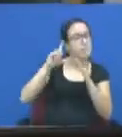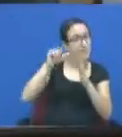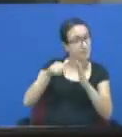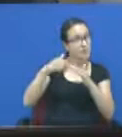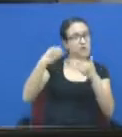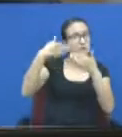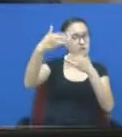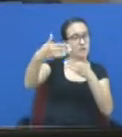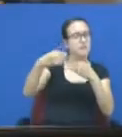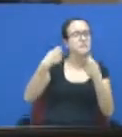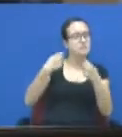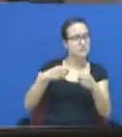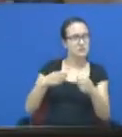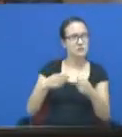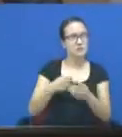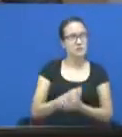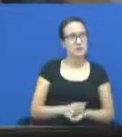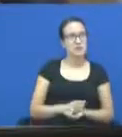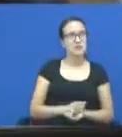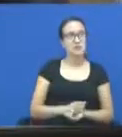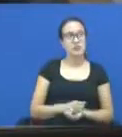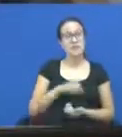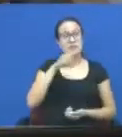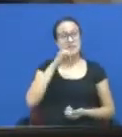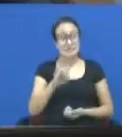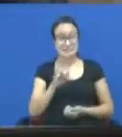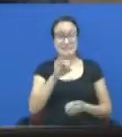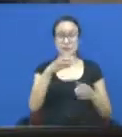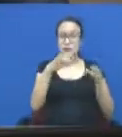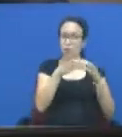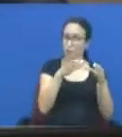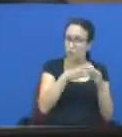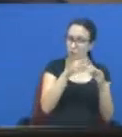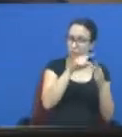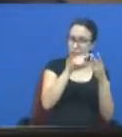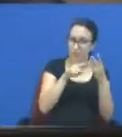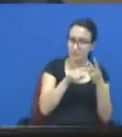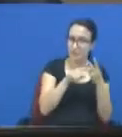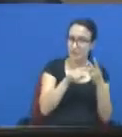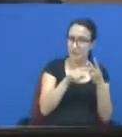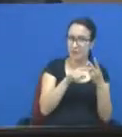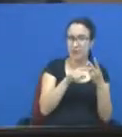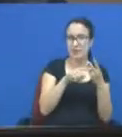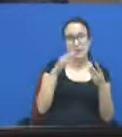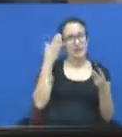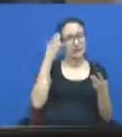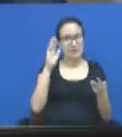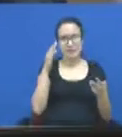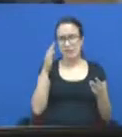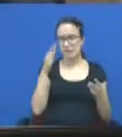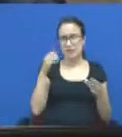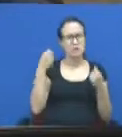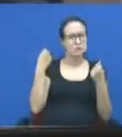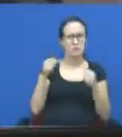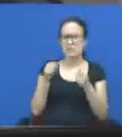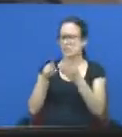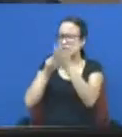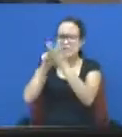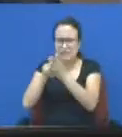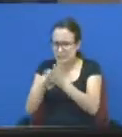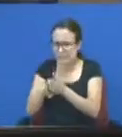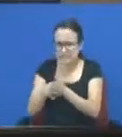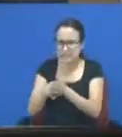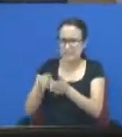a comissão, nas suas reuniões prévias, entender que não é caso de cassação, o prazo é de 30